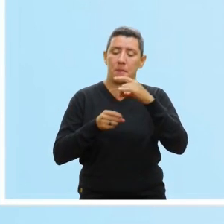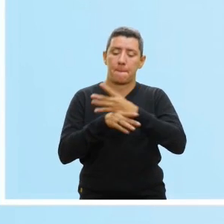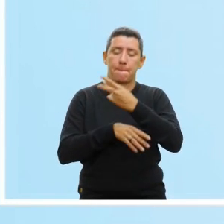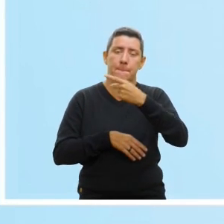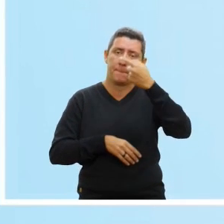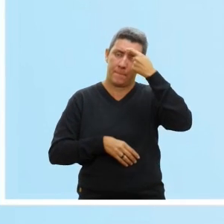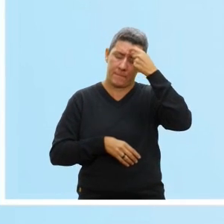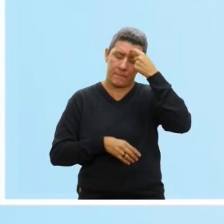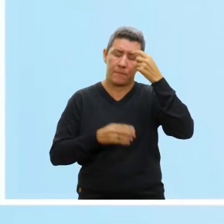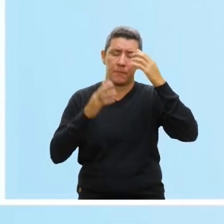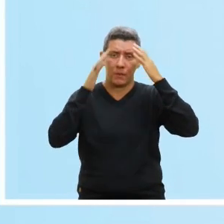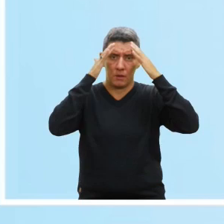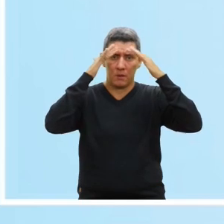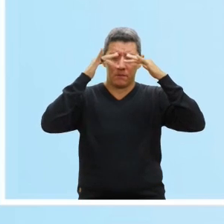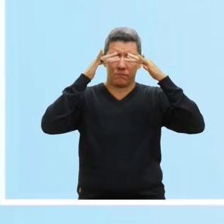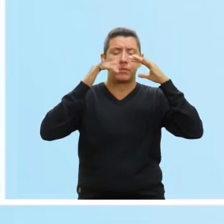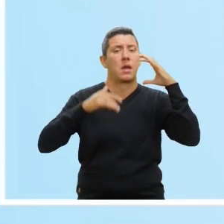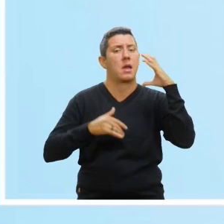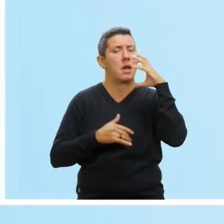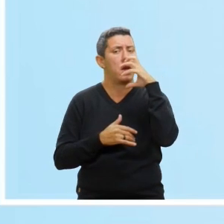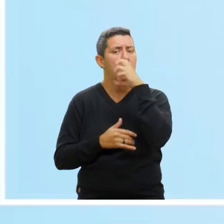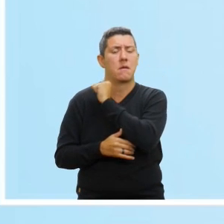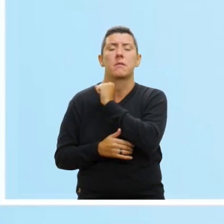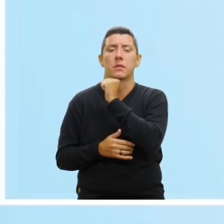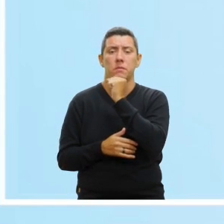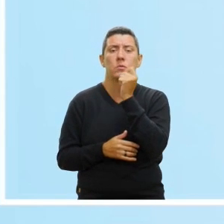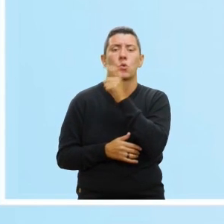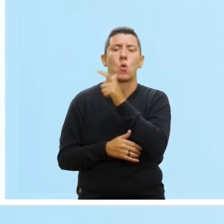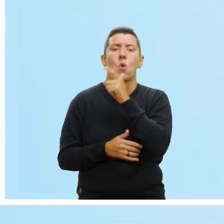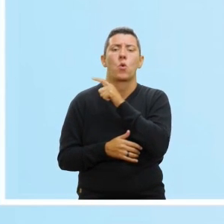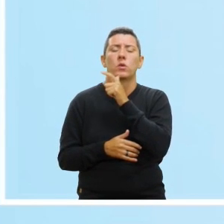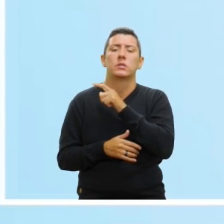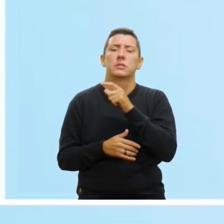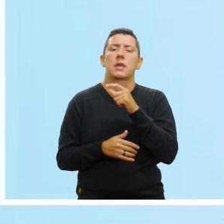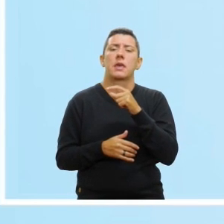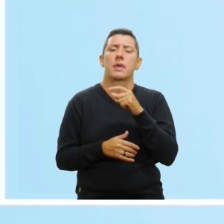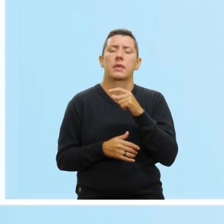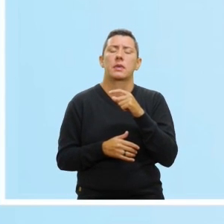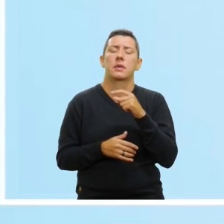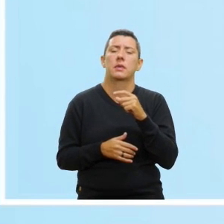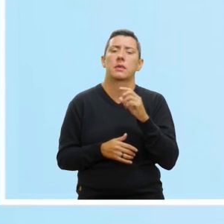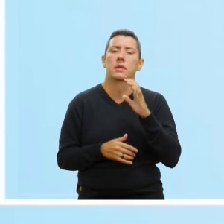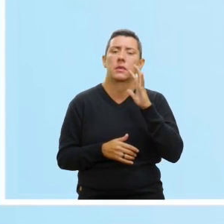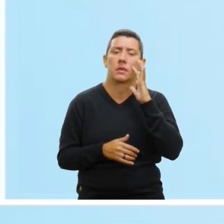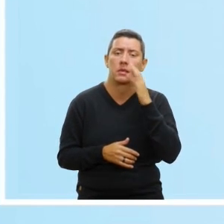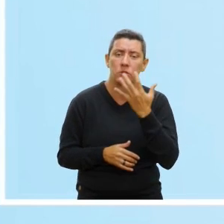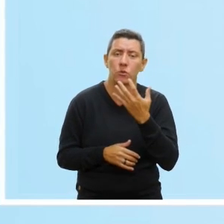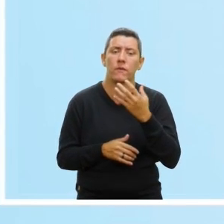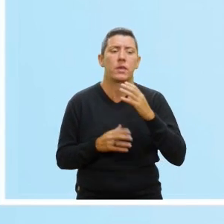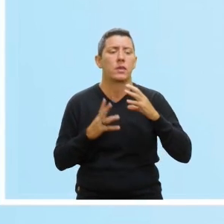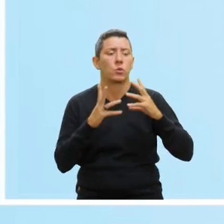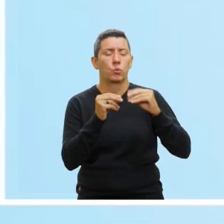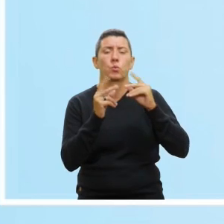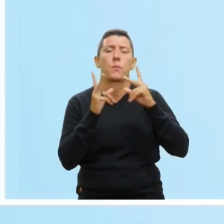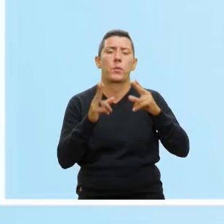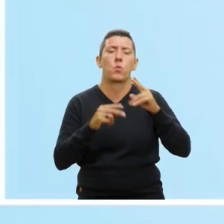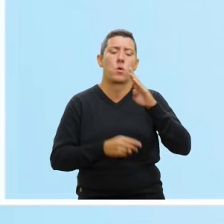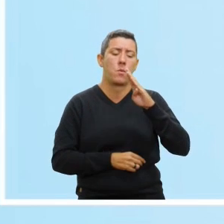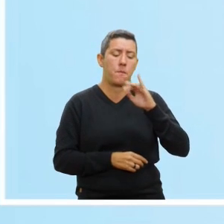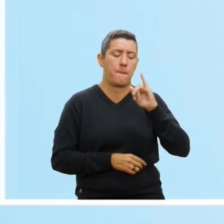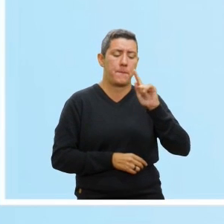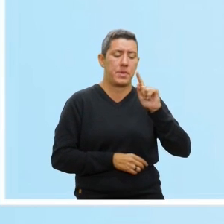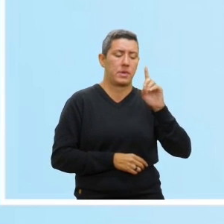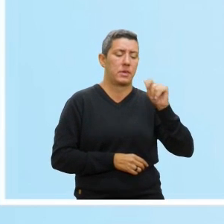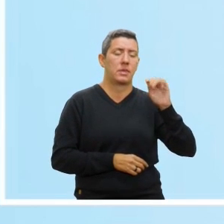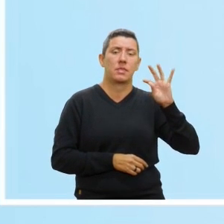tem questões de suportar SDN, suportar Big Data, né? Em relação à